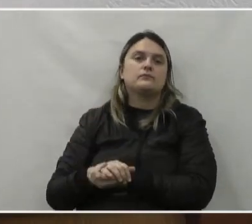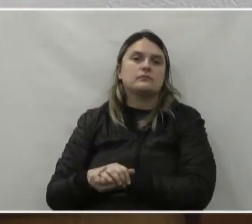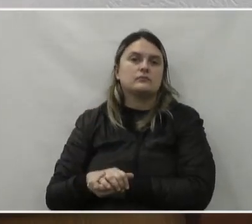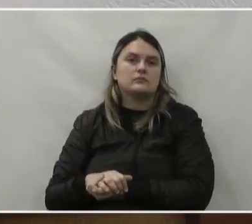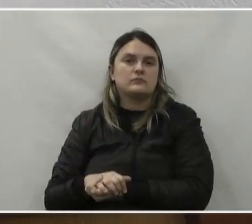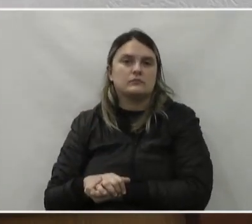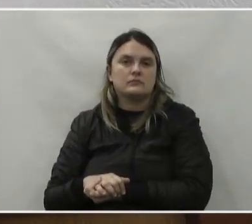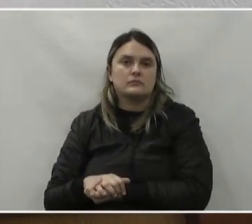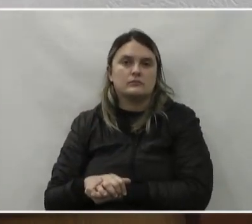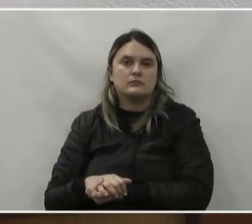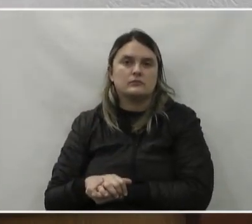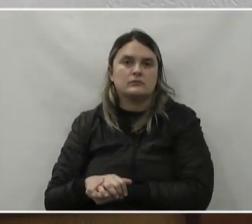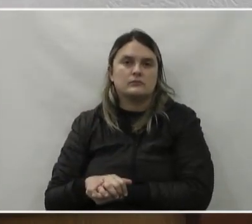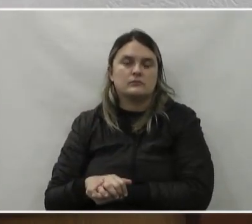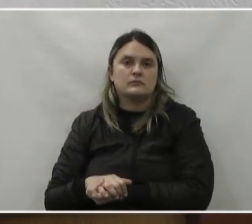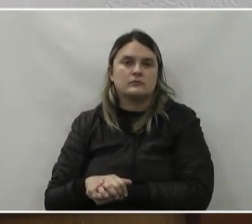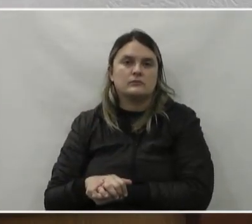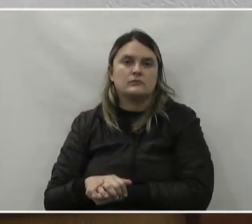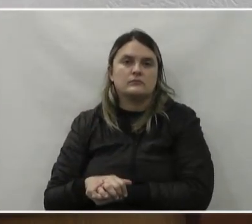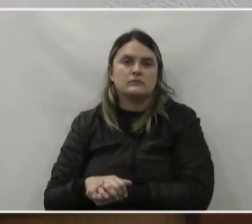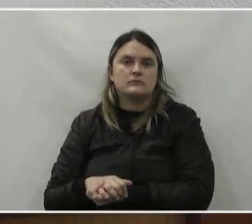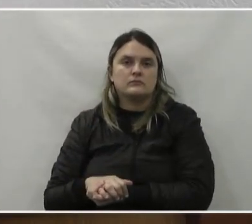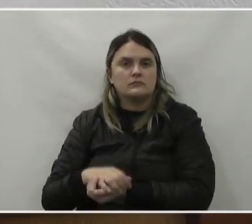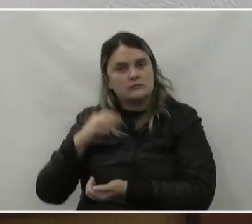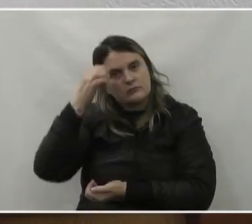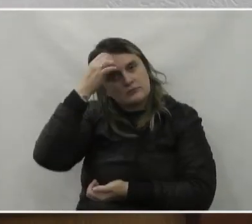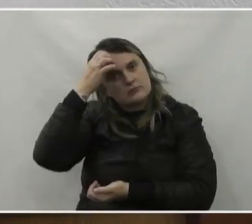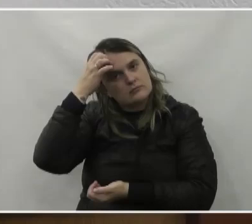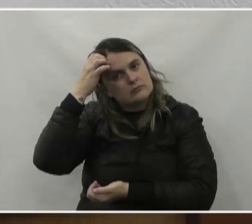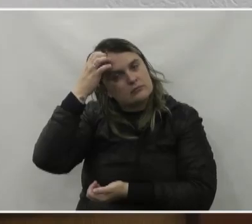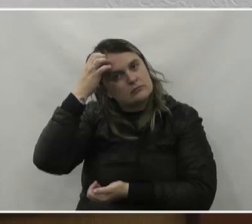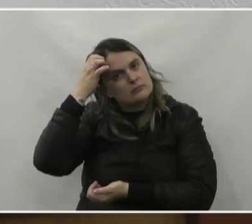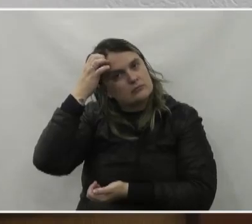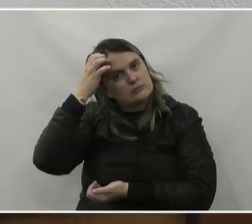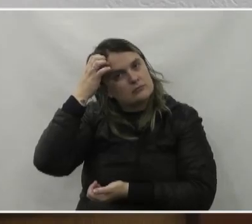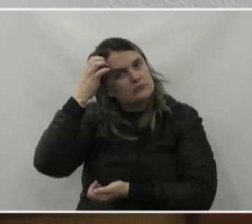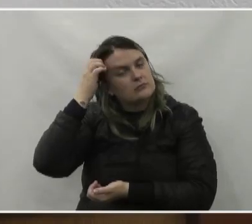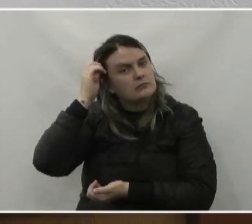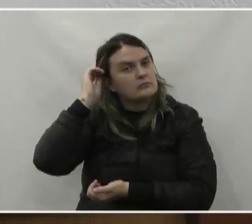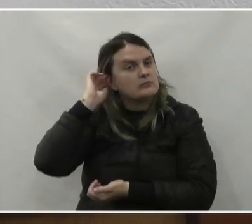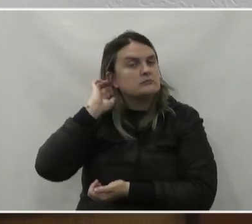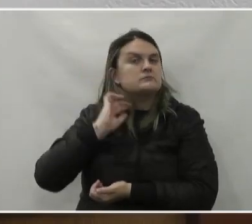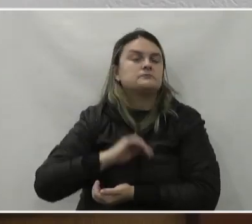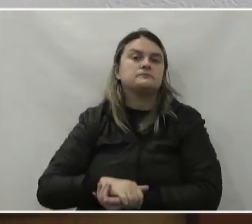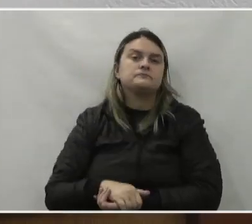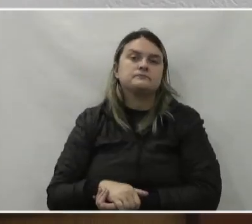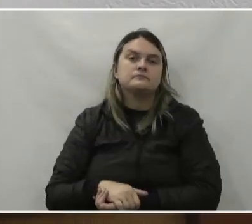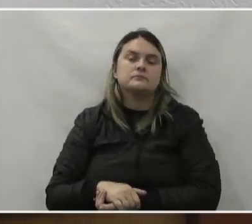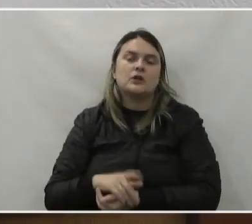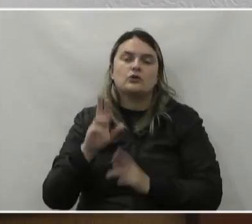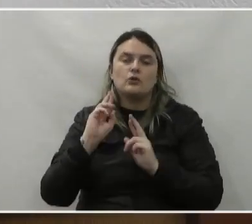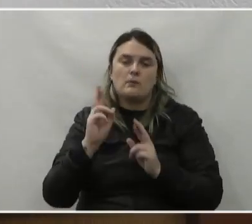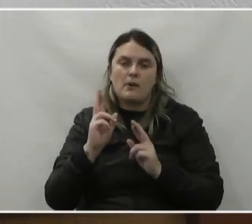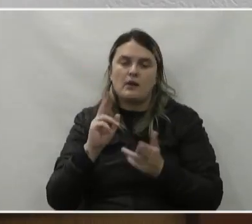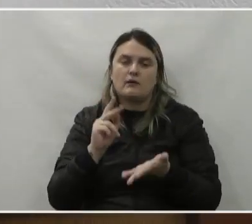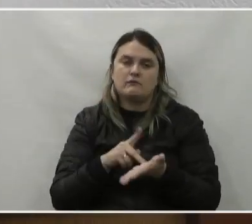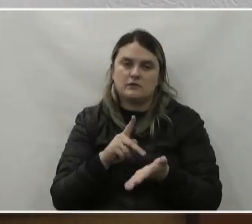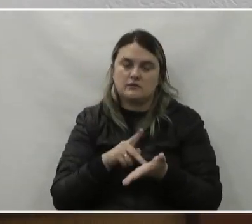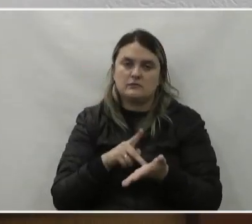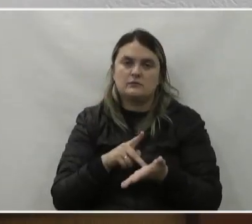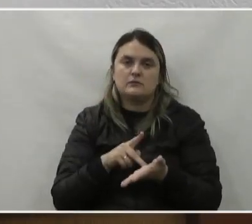teve uma sentença desfavorável. Certo? Então, esperamos que